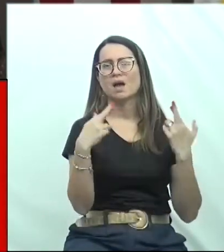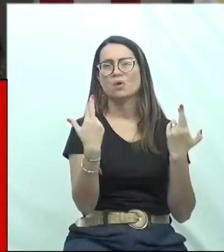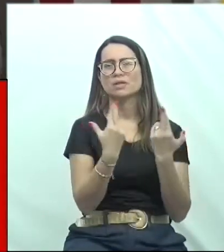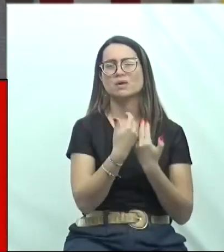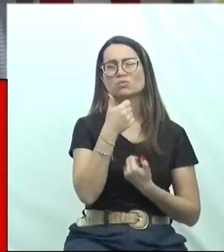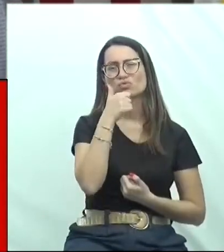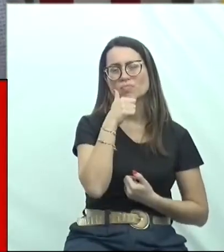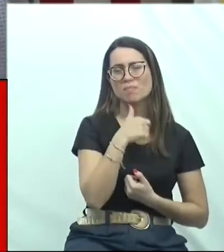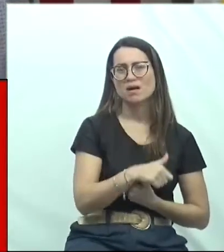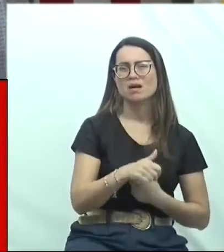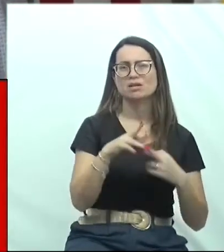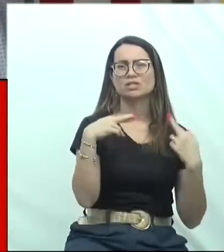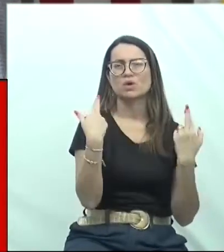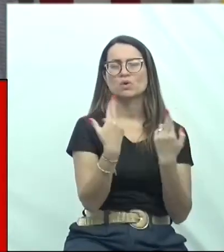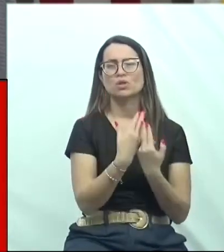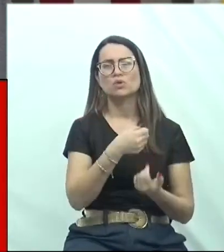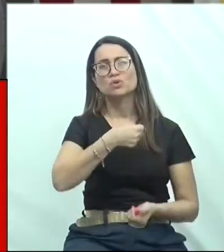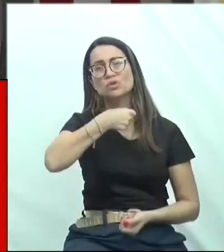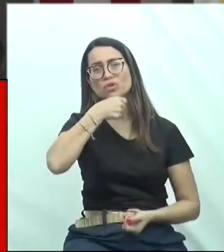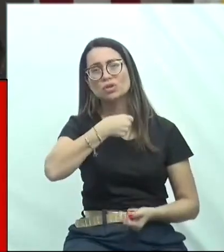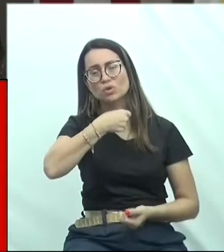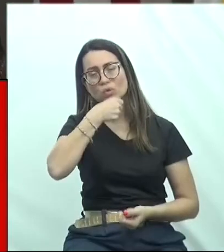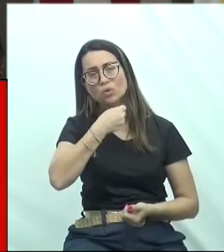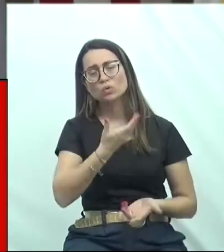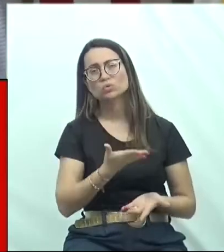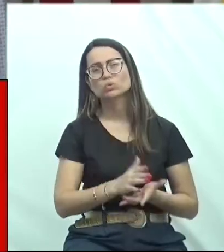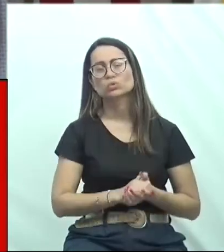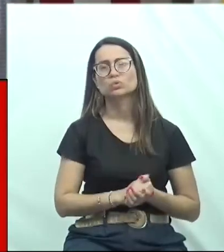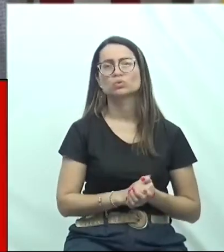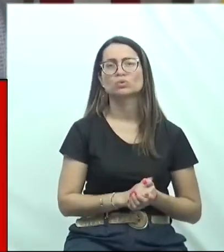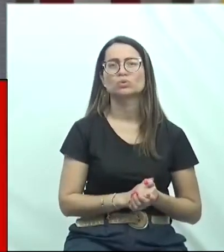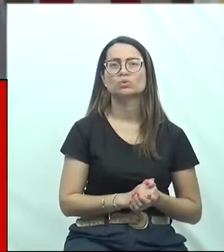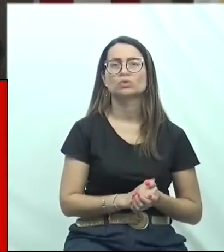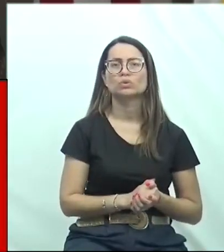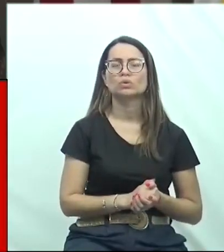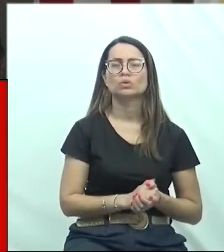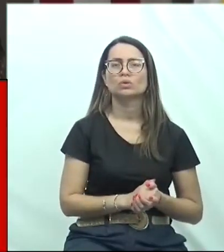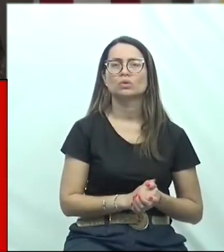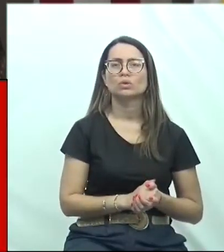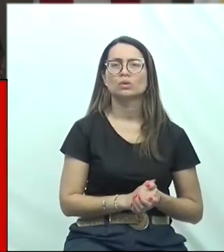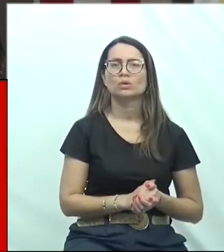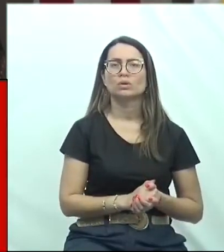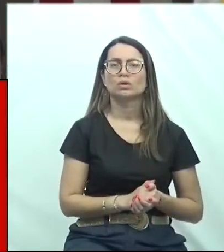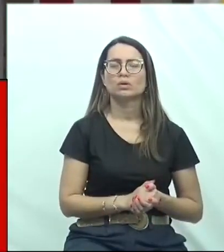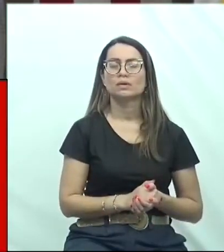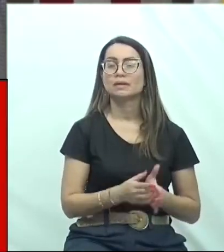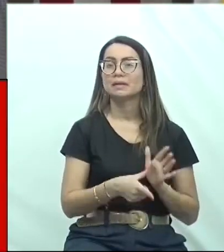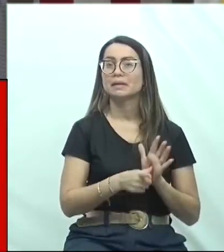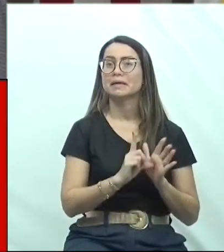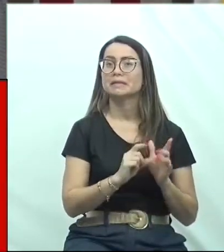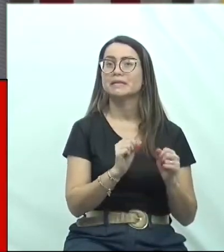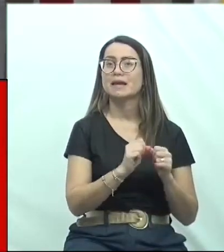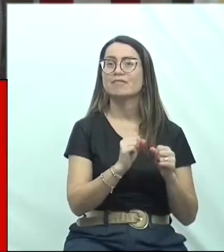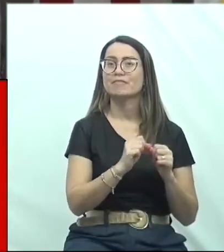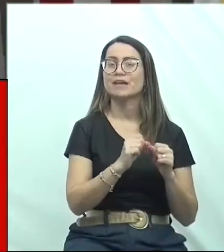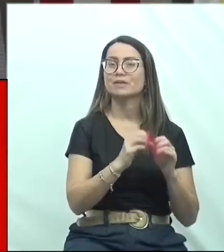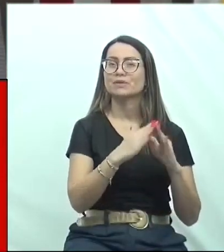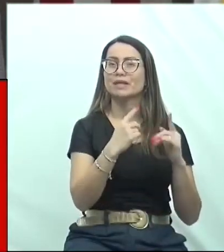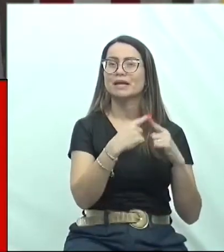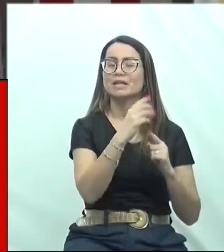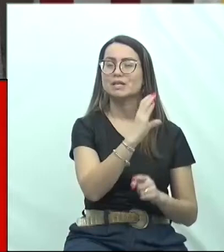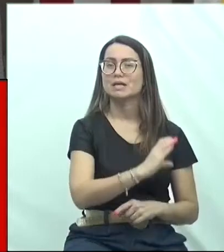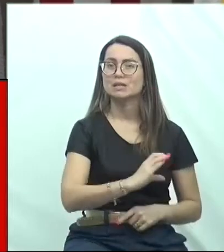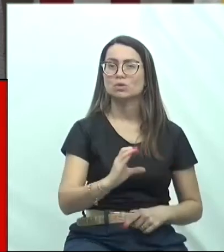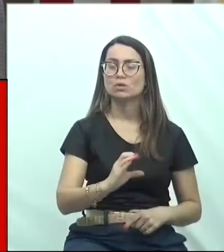idosos, que usava a igreja da Próspera, agora o padre da igreja da Próspera não empresta mais o salão da igreja, não pode